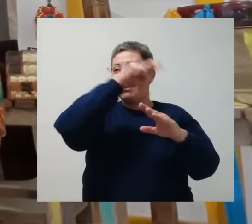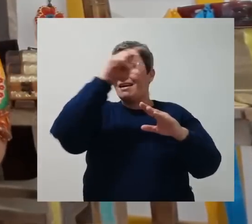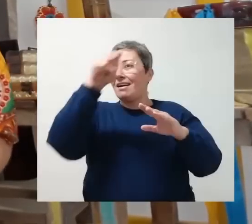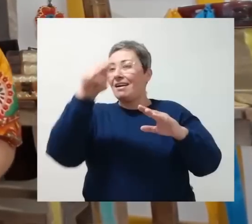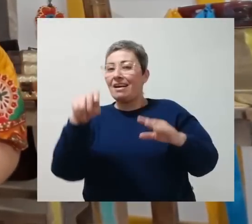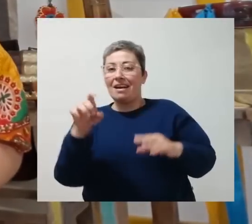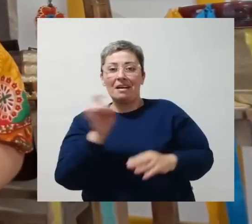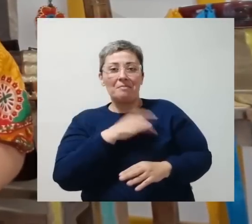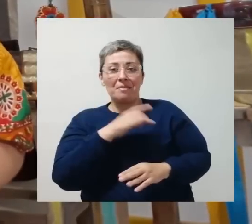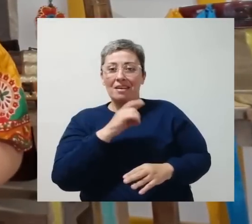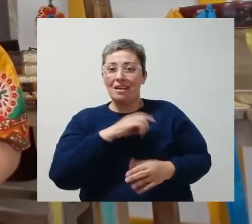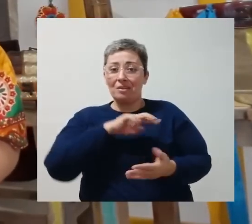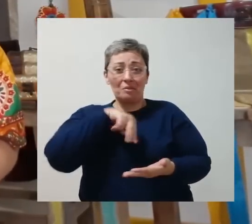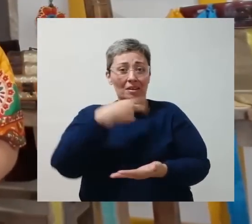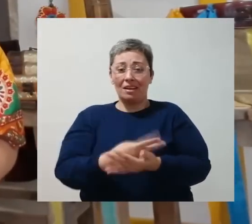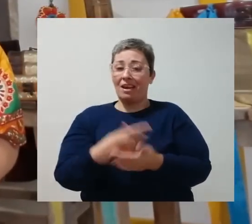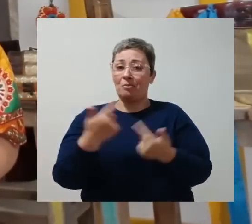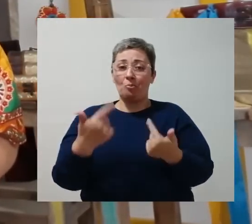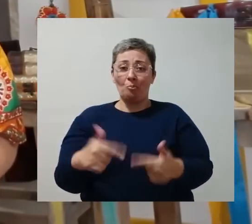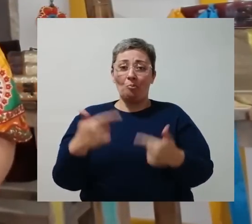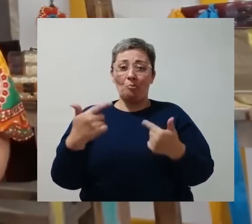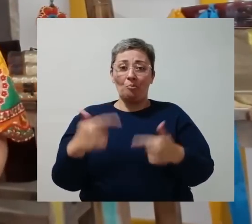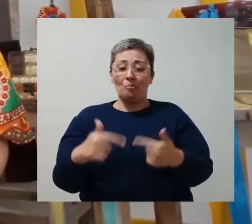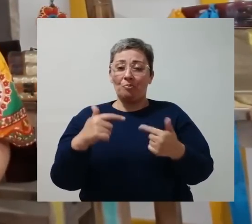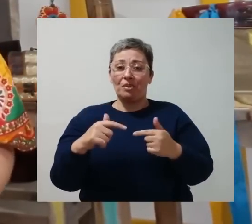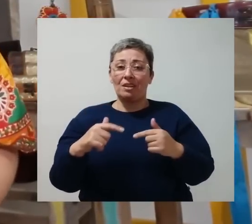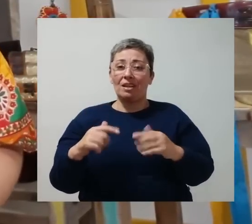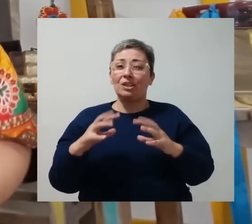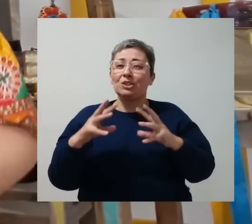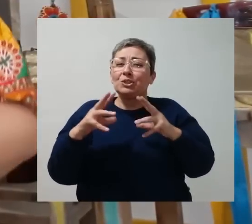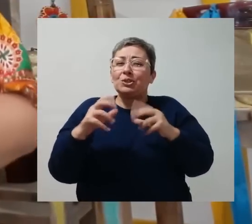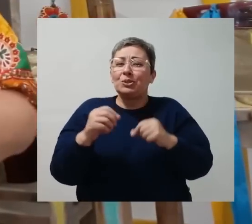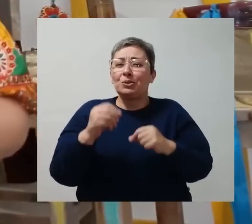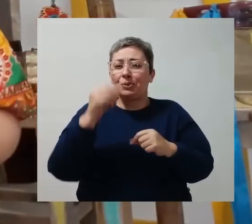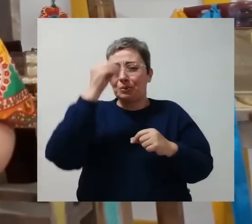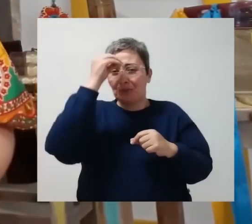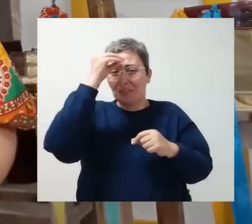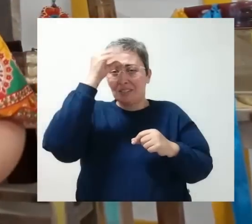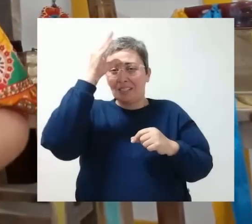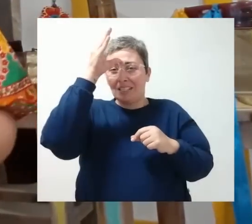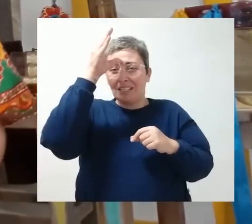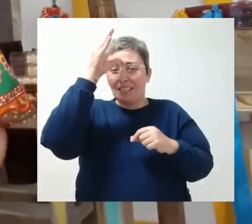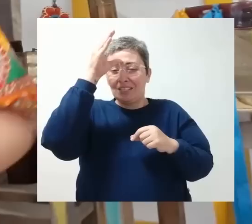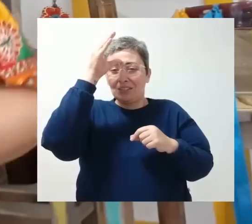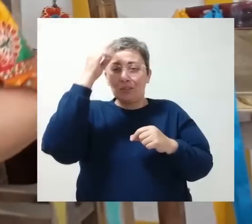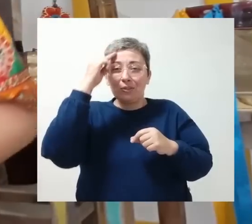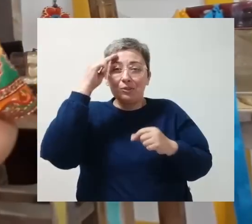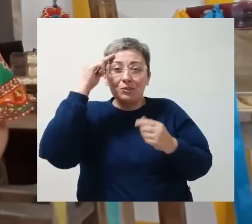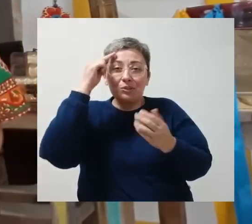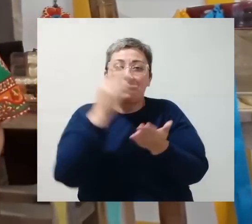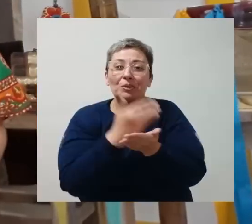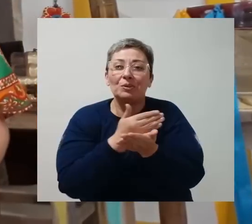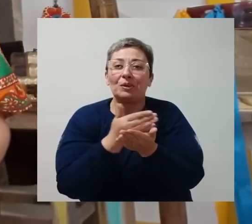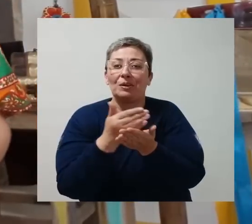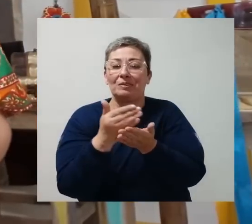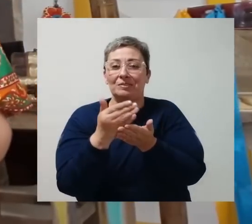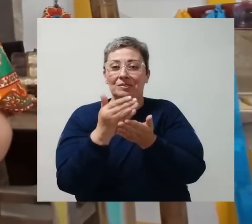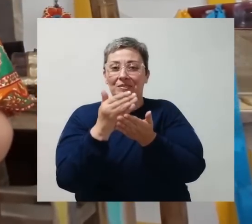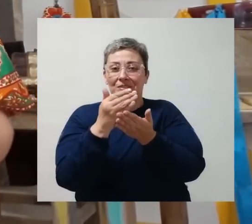pico, não ter medo da queda. Todo conhecimento começa com um